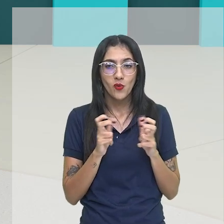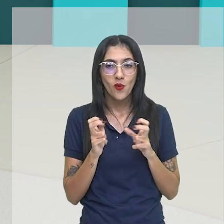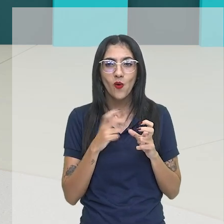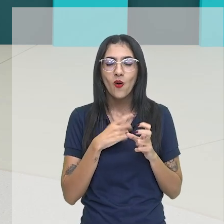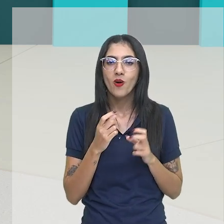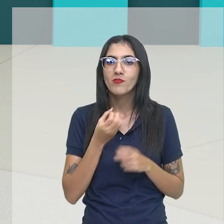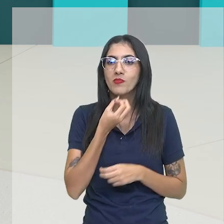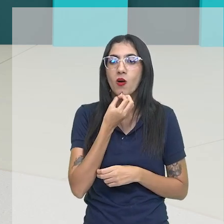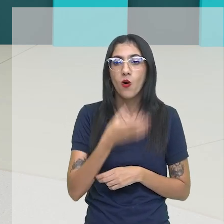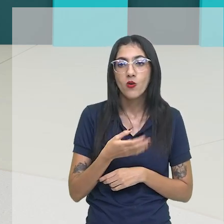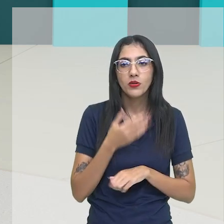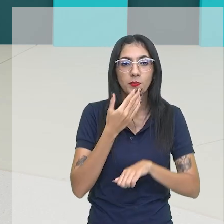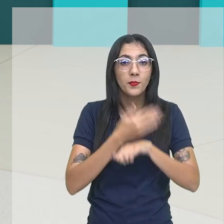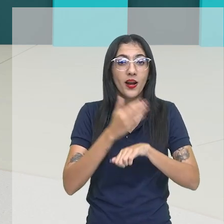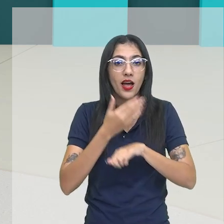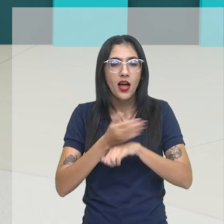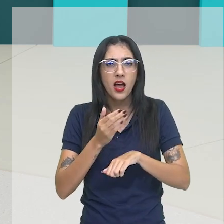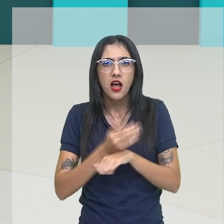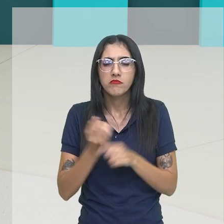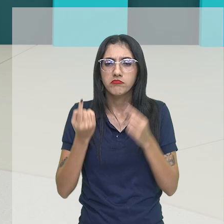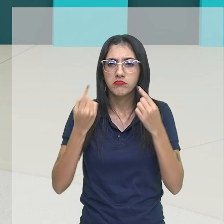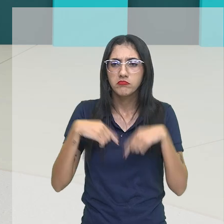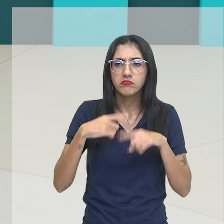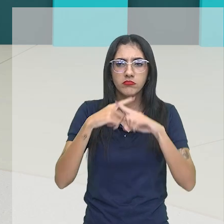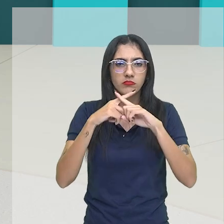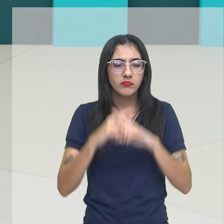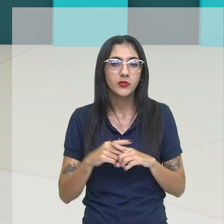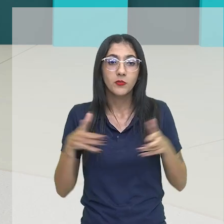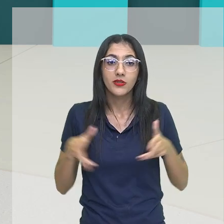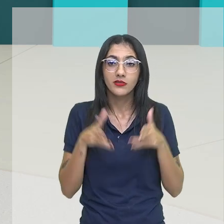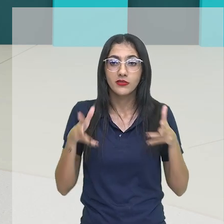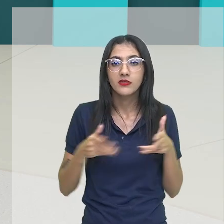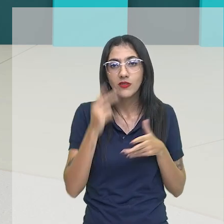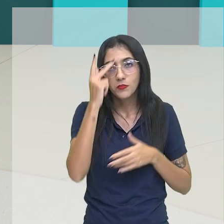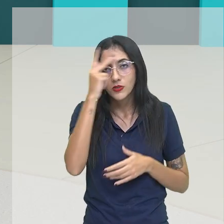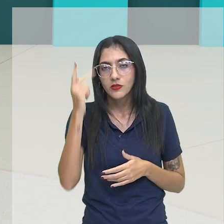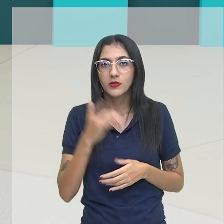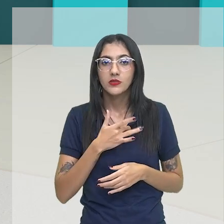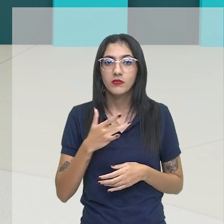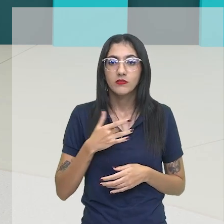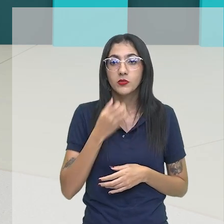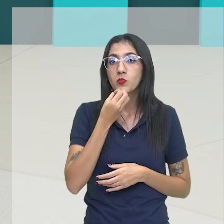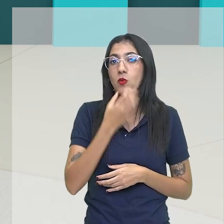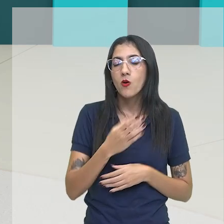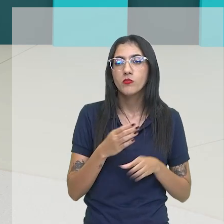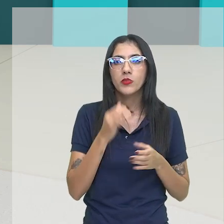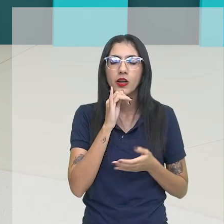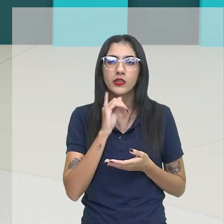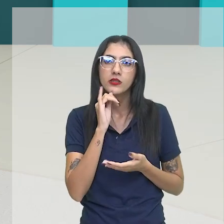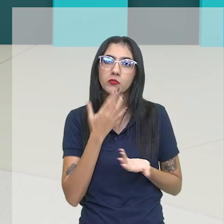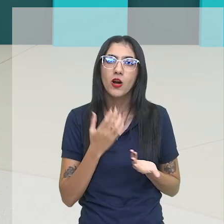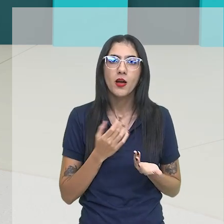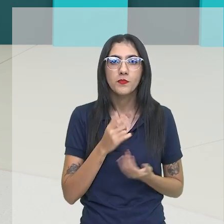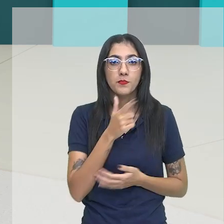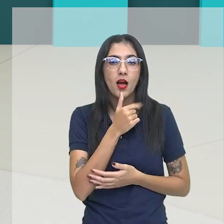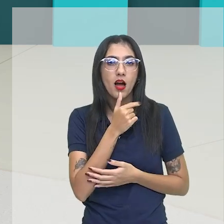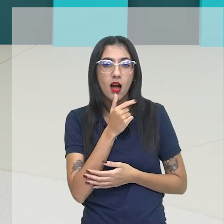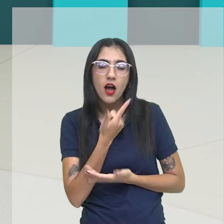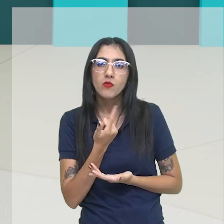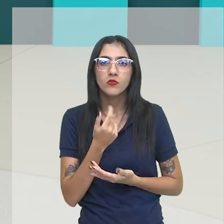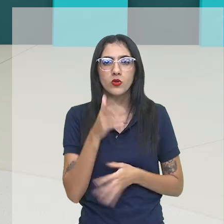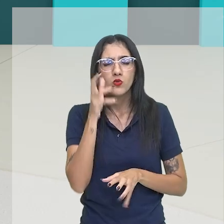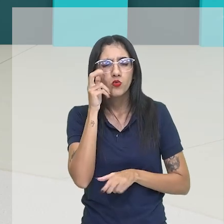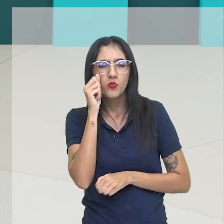recompensas, desafios e competições para incentivar hábitos saudáveis, como também beber água, dormir o